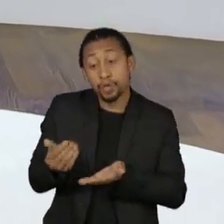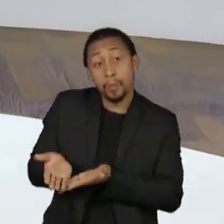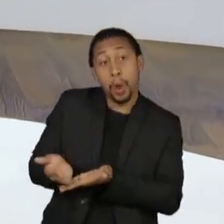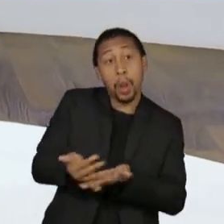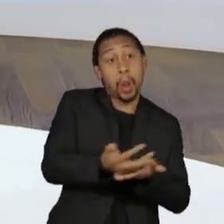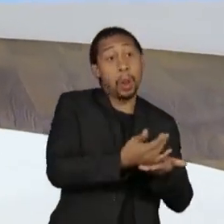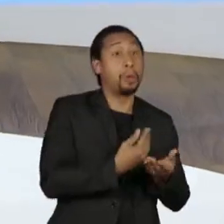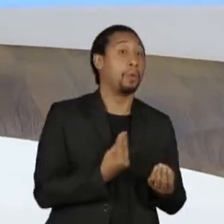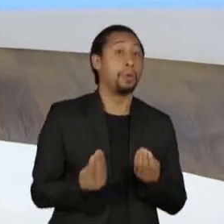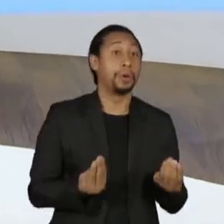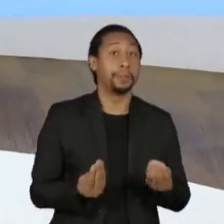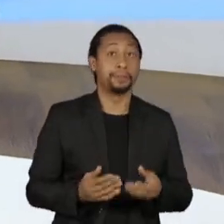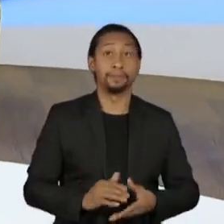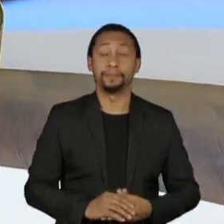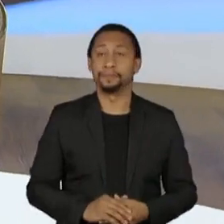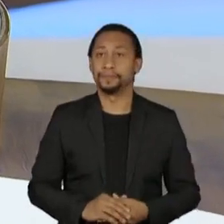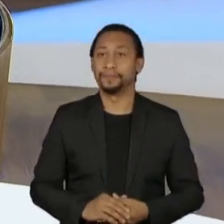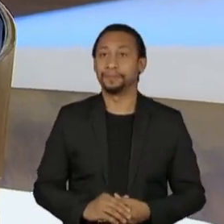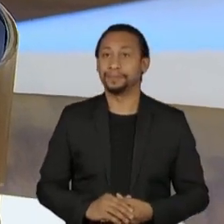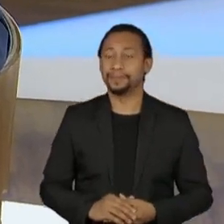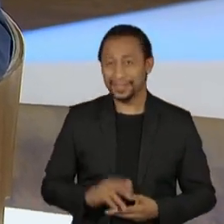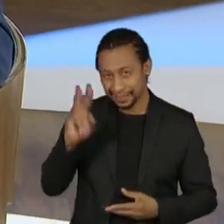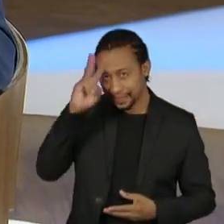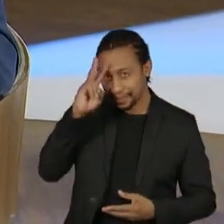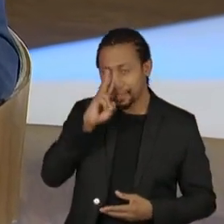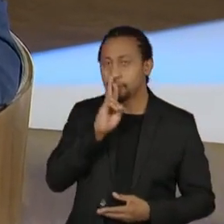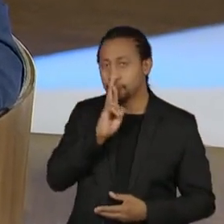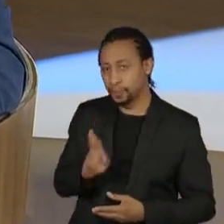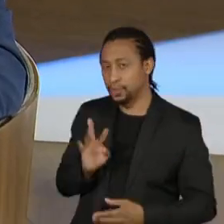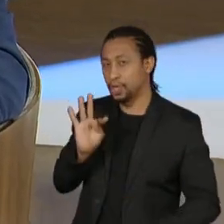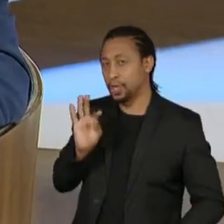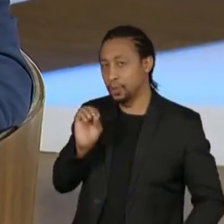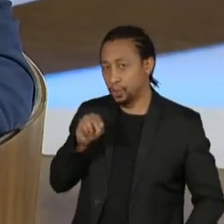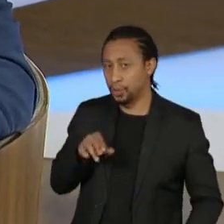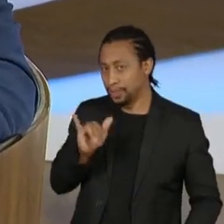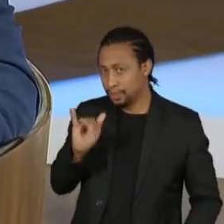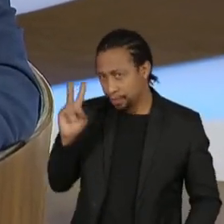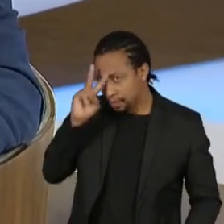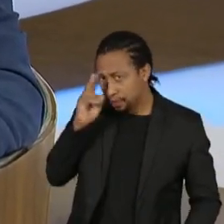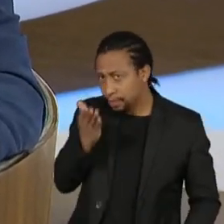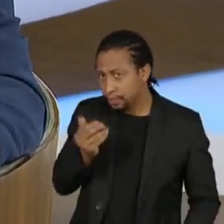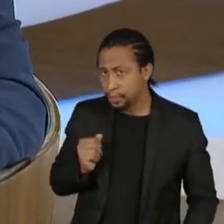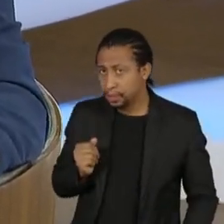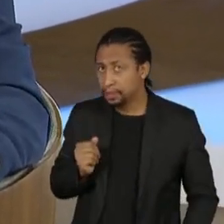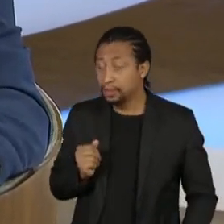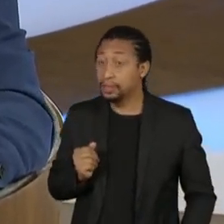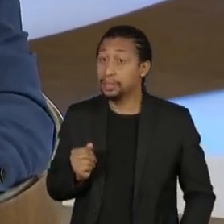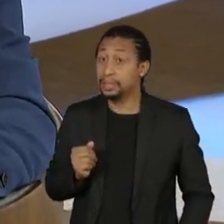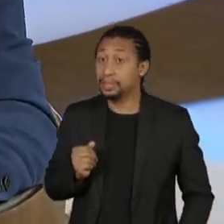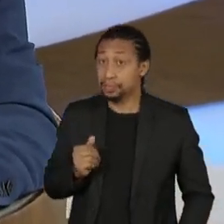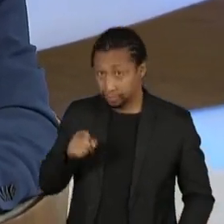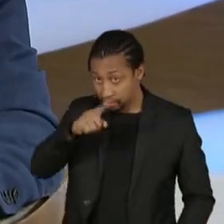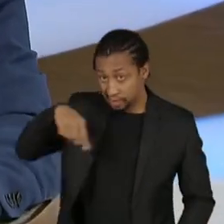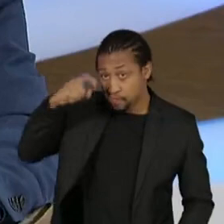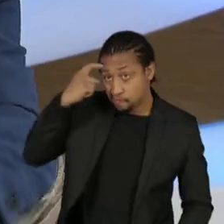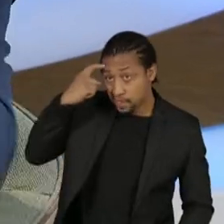Eu disse para o Tony Trindade, pensa que a situação está ruim, pois está